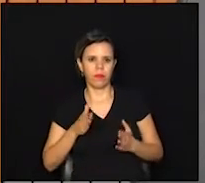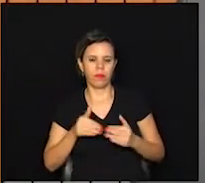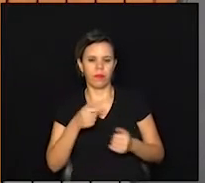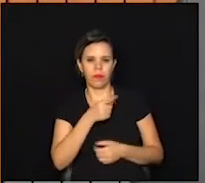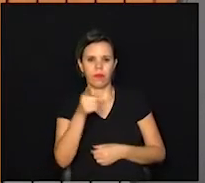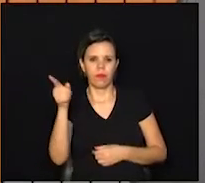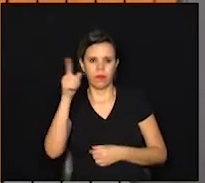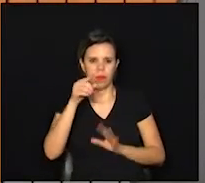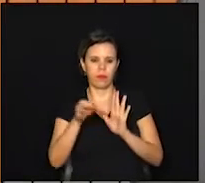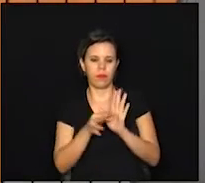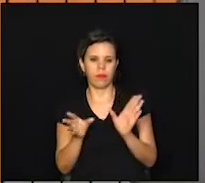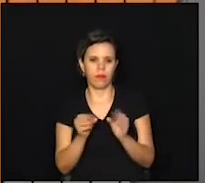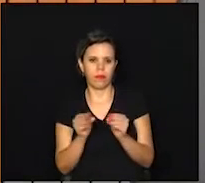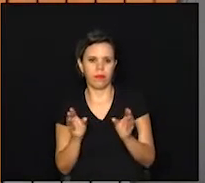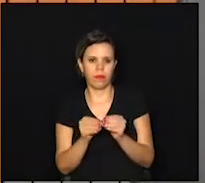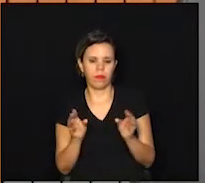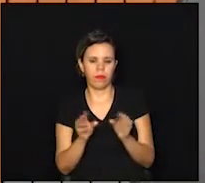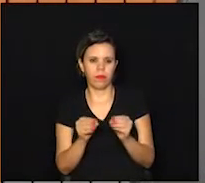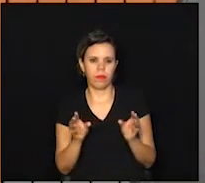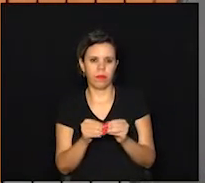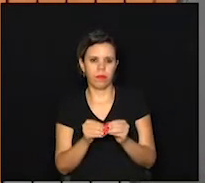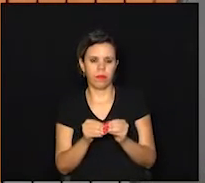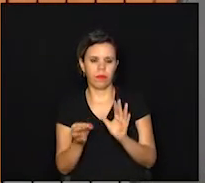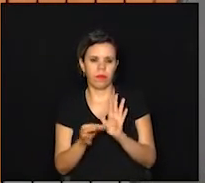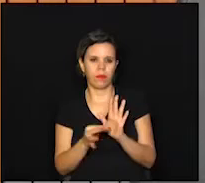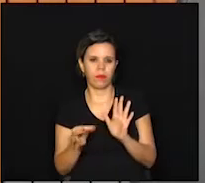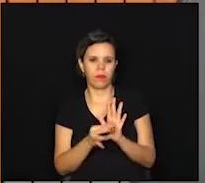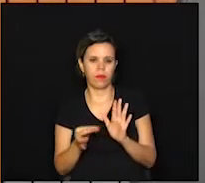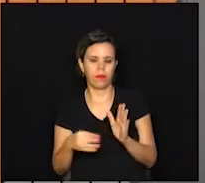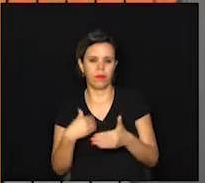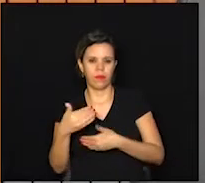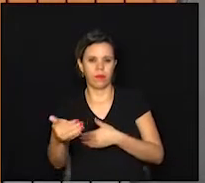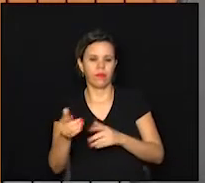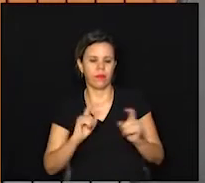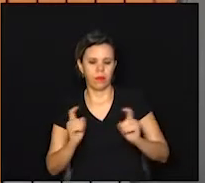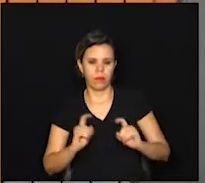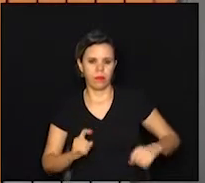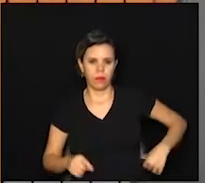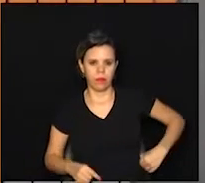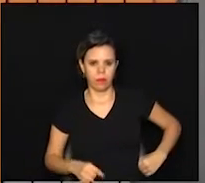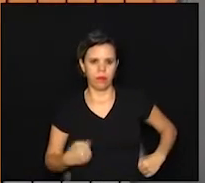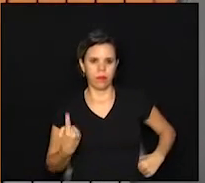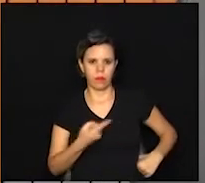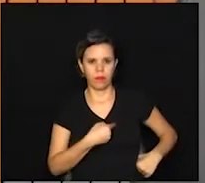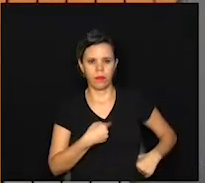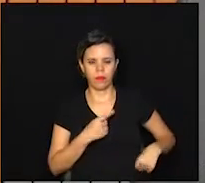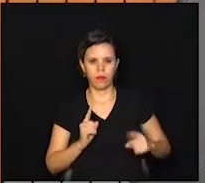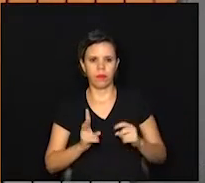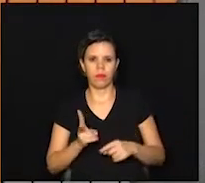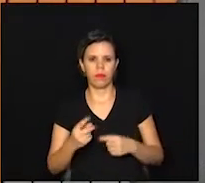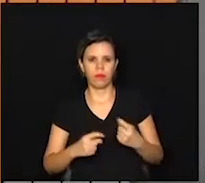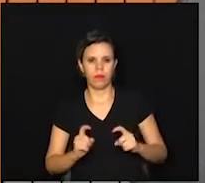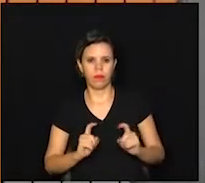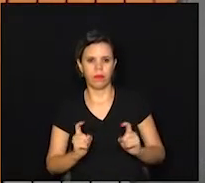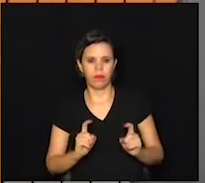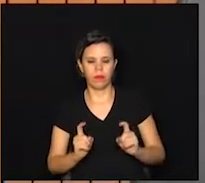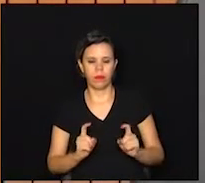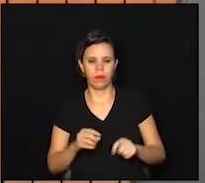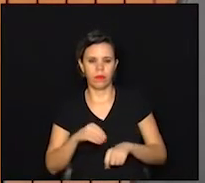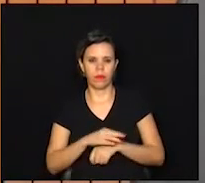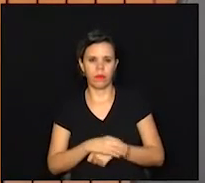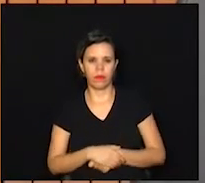suas considerações finais, né, dessem uma sugestão para a nossa próxima reunião, para a gente continuar nossa discussão. Então, eu vou passar para